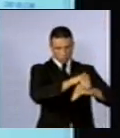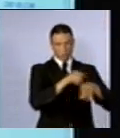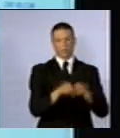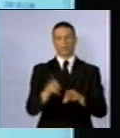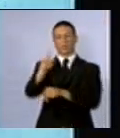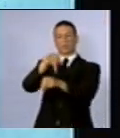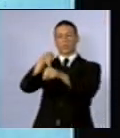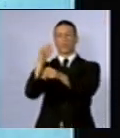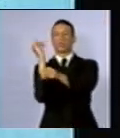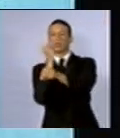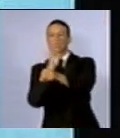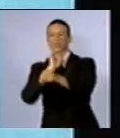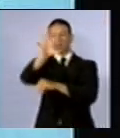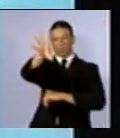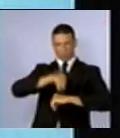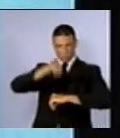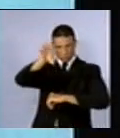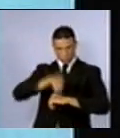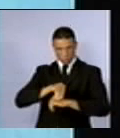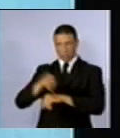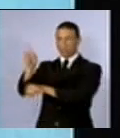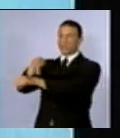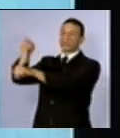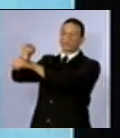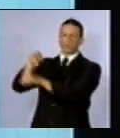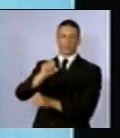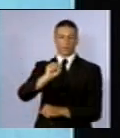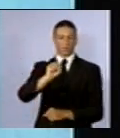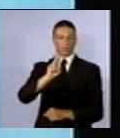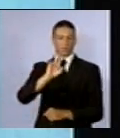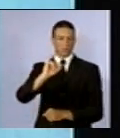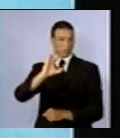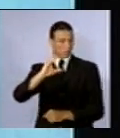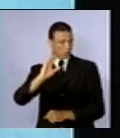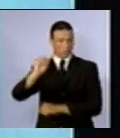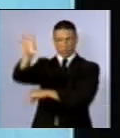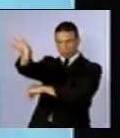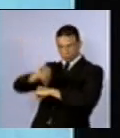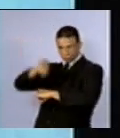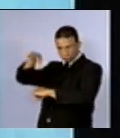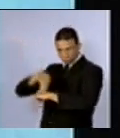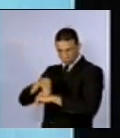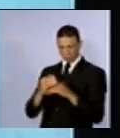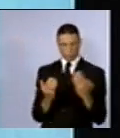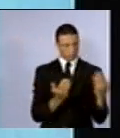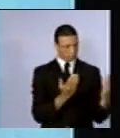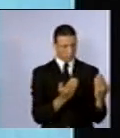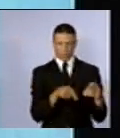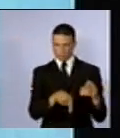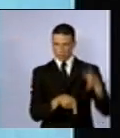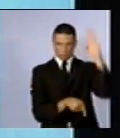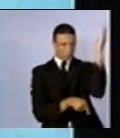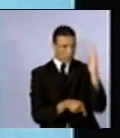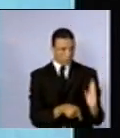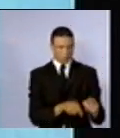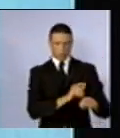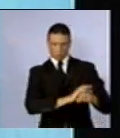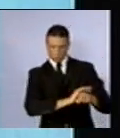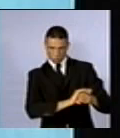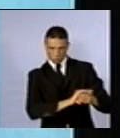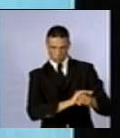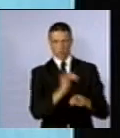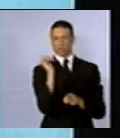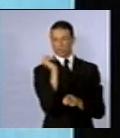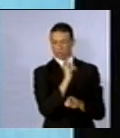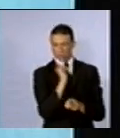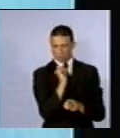Itália e os dados da Suíça. Comparando a incidência de leucemia infantil no Brasil, na Itália e